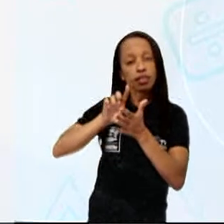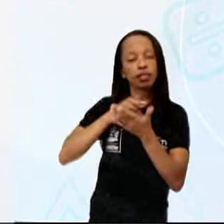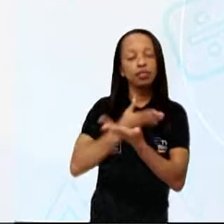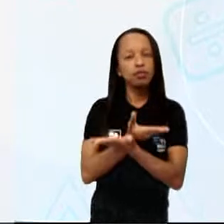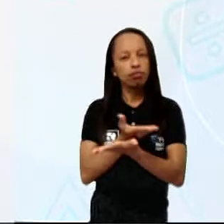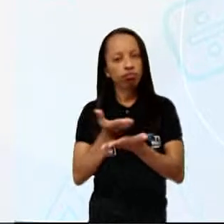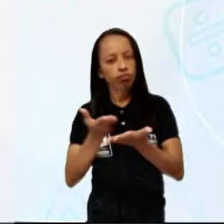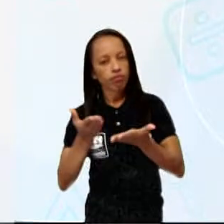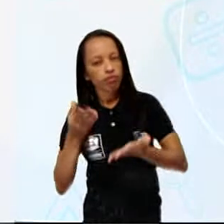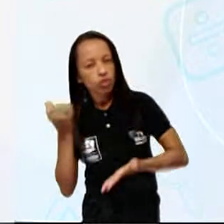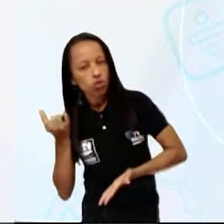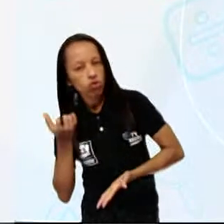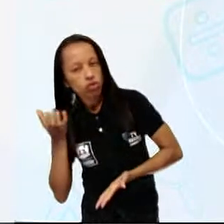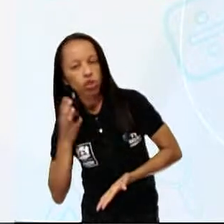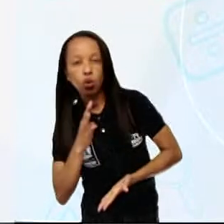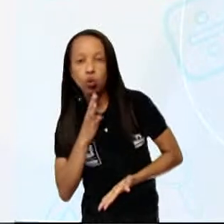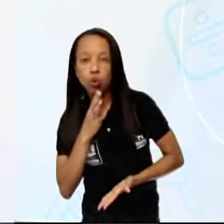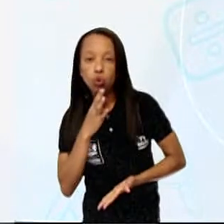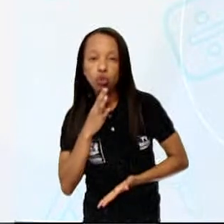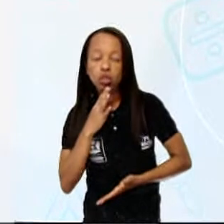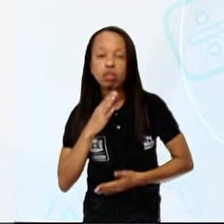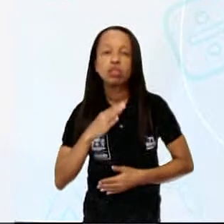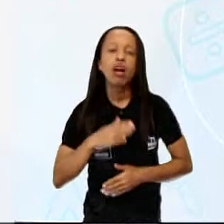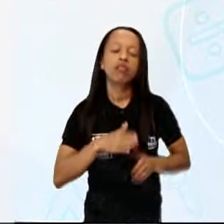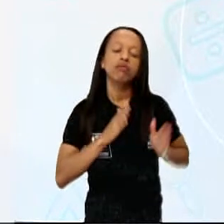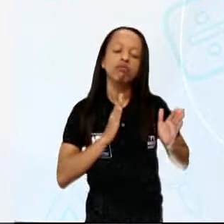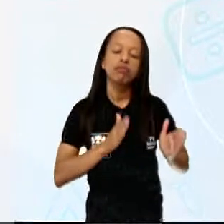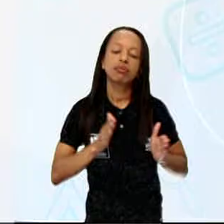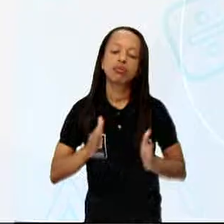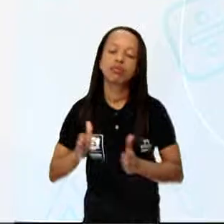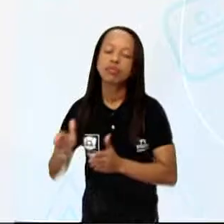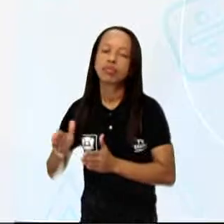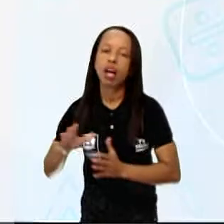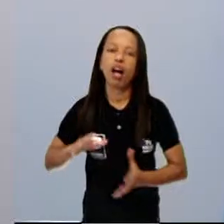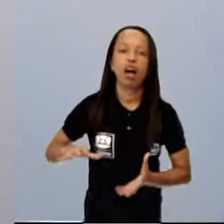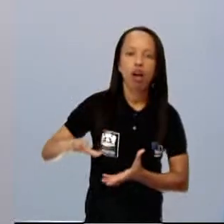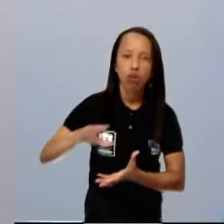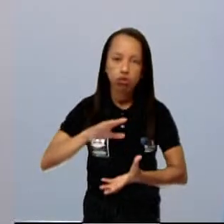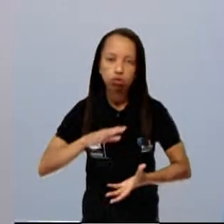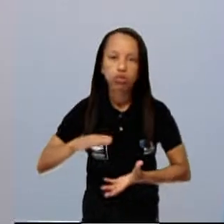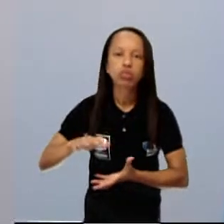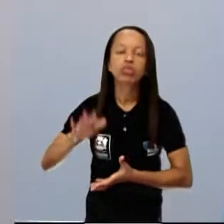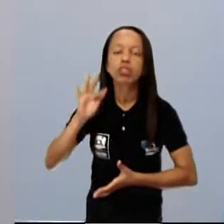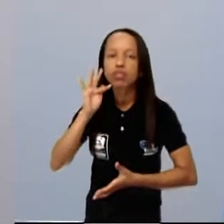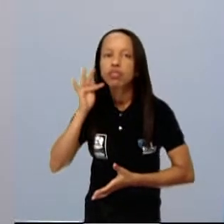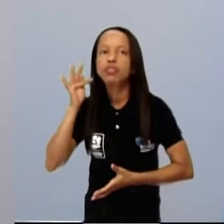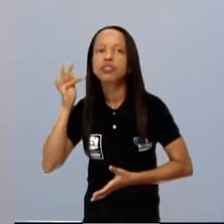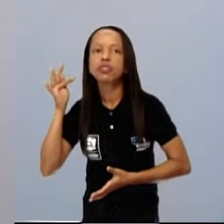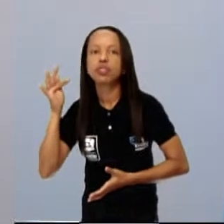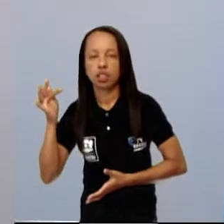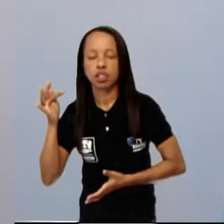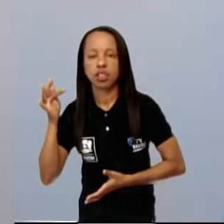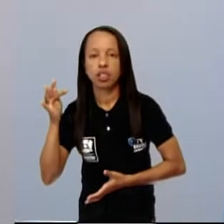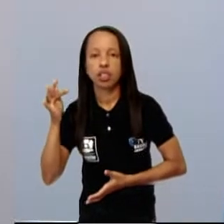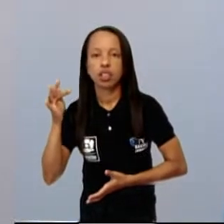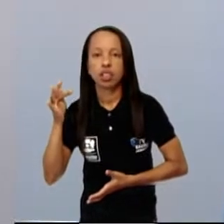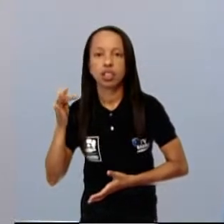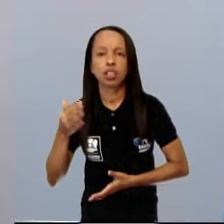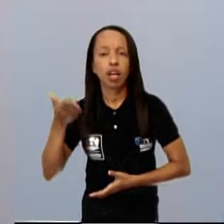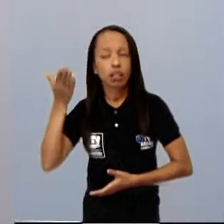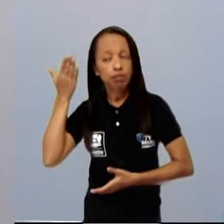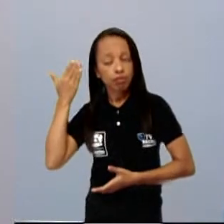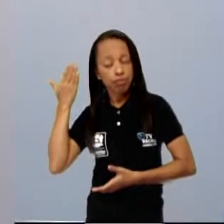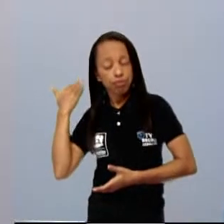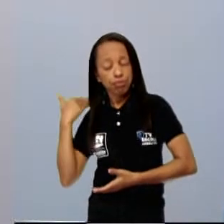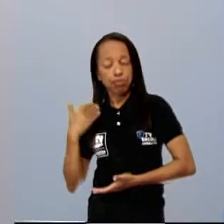as etapas da Revolução Francesa. Eu falei para vocês na nossa última aula, no nosso último encontro, a Revolução ela não